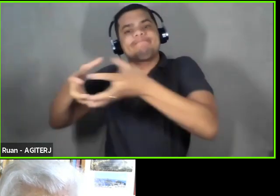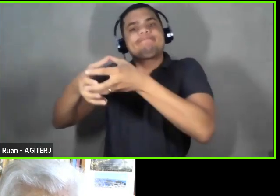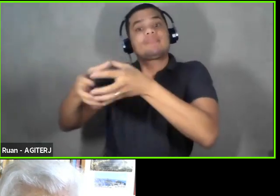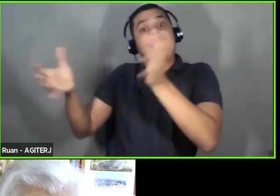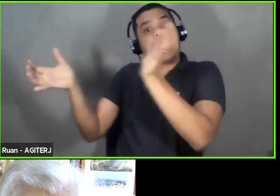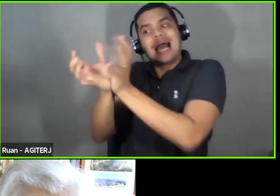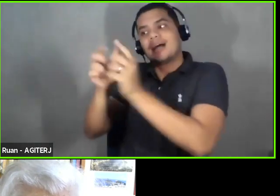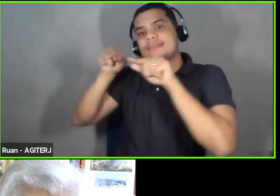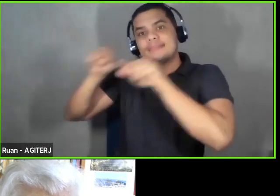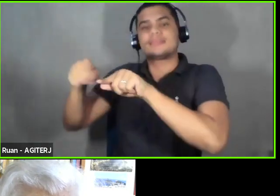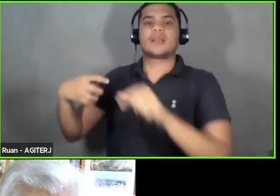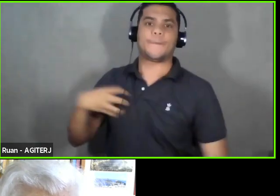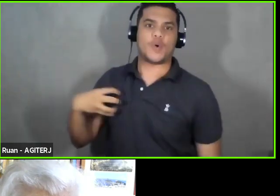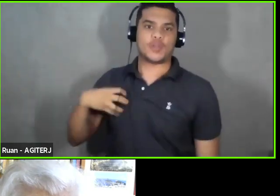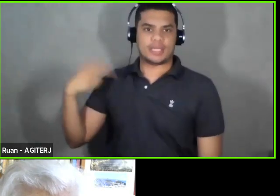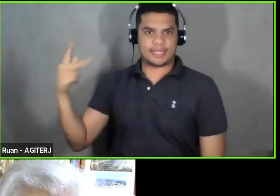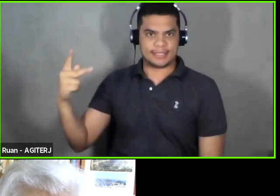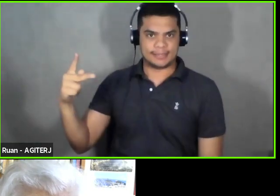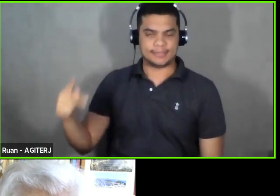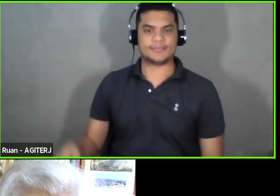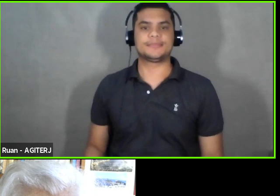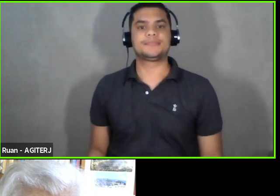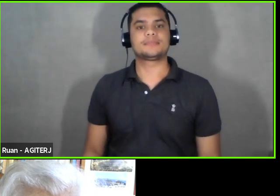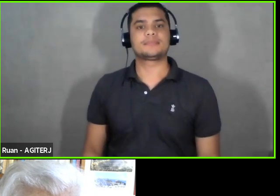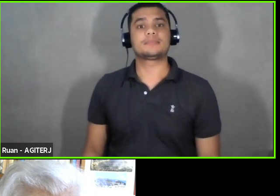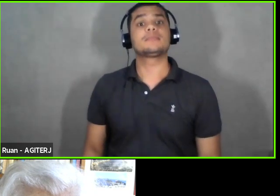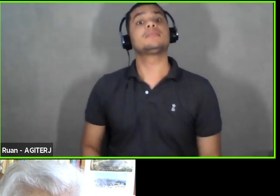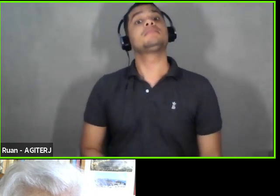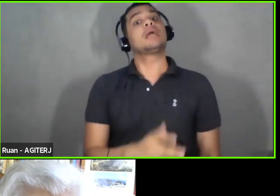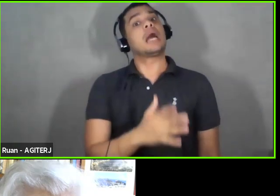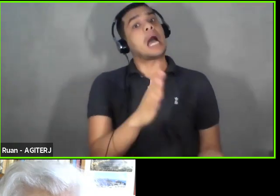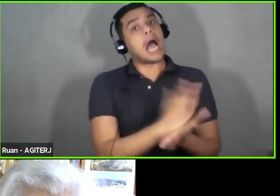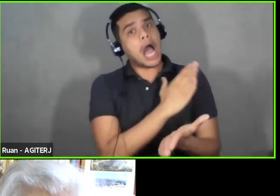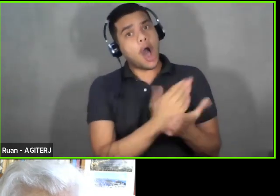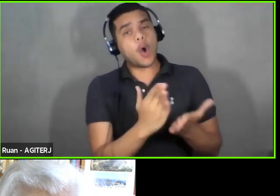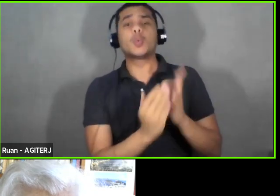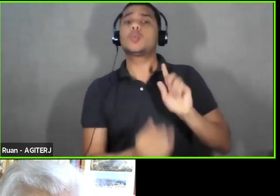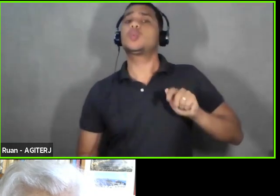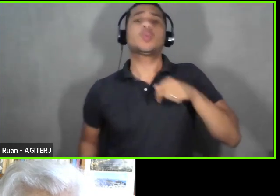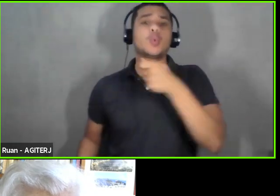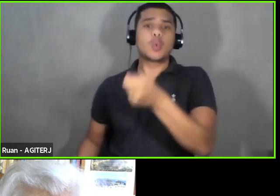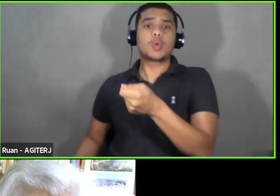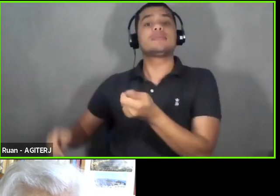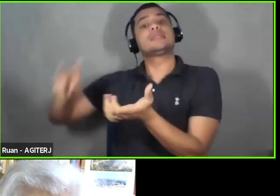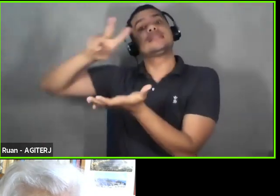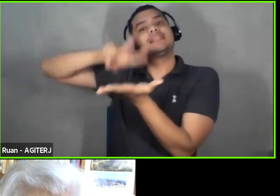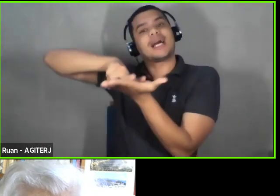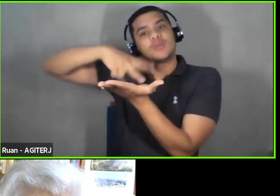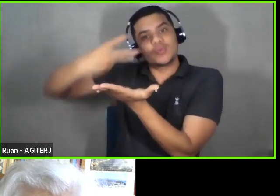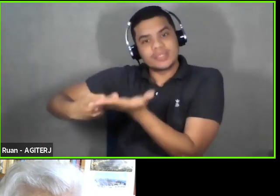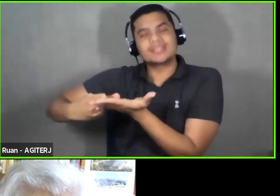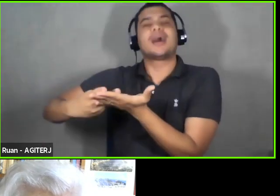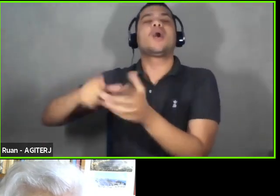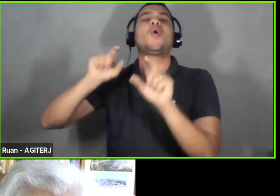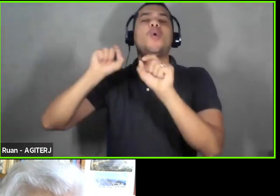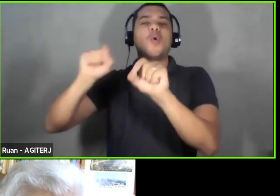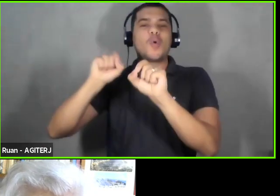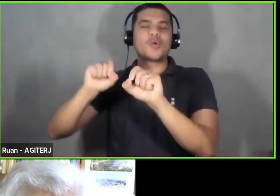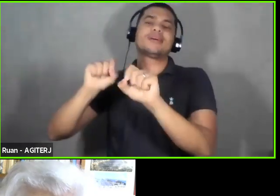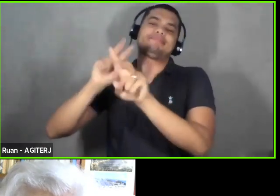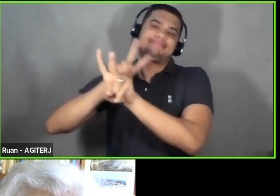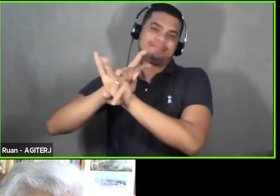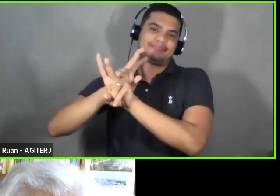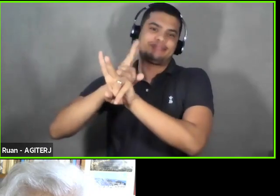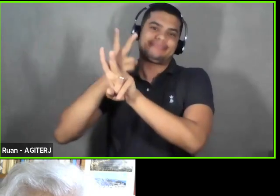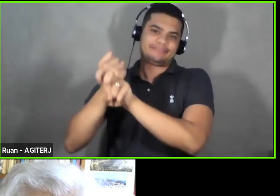modalidade. Há quem a conceitue como tradução intersemiótica, definida por Jacobson como a